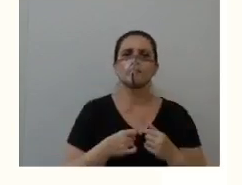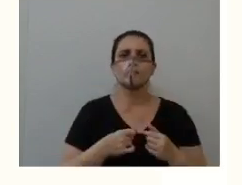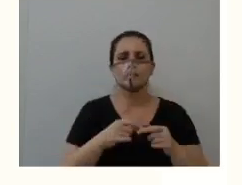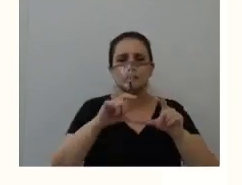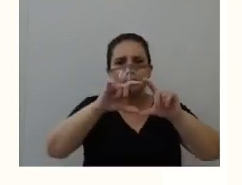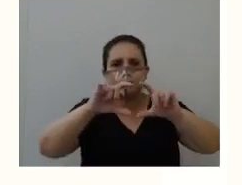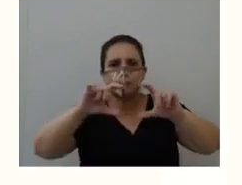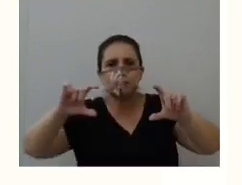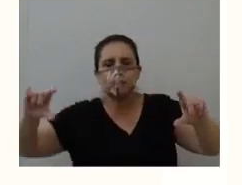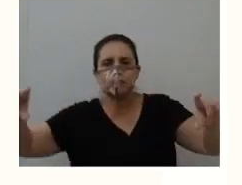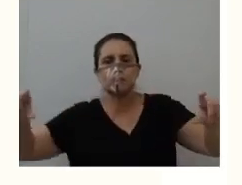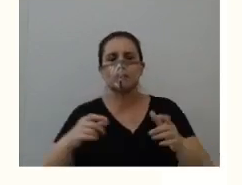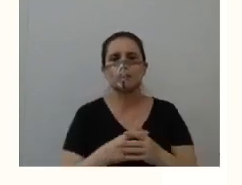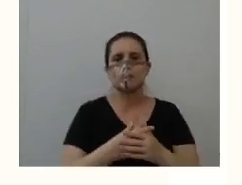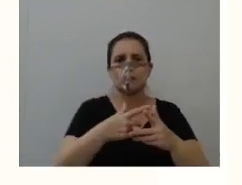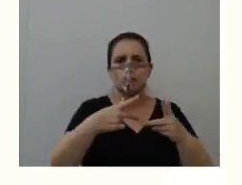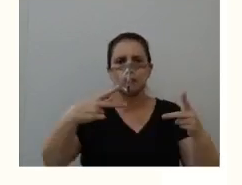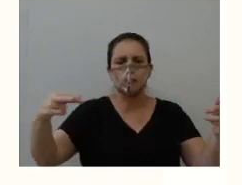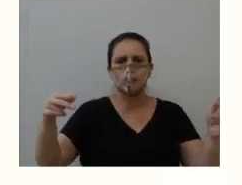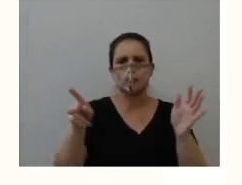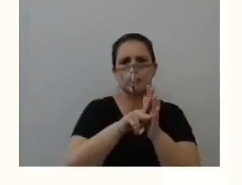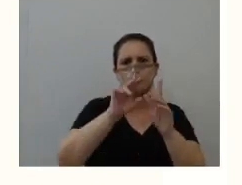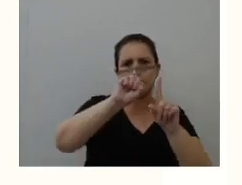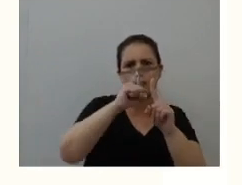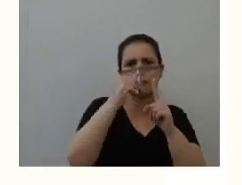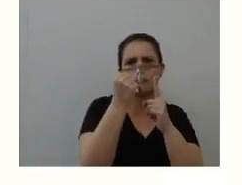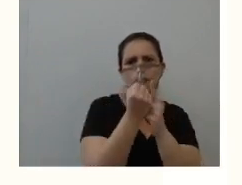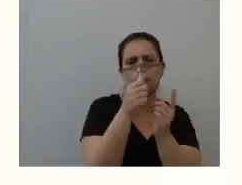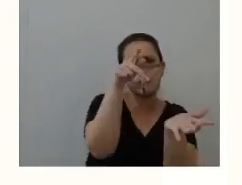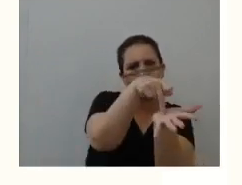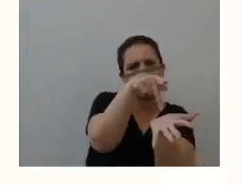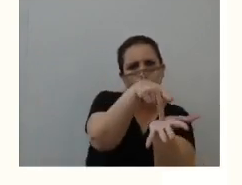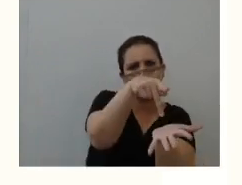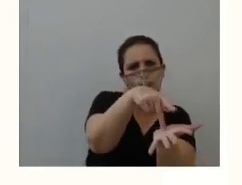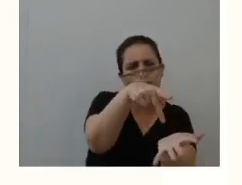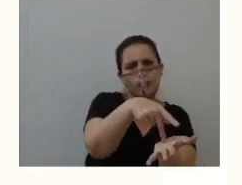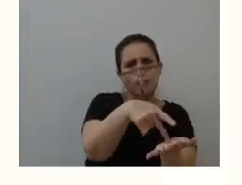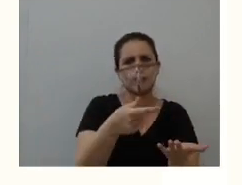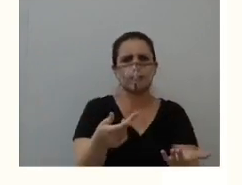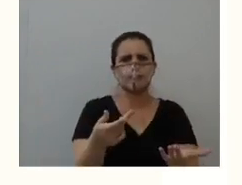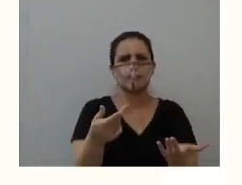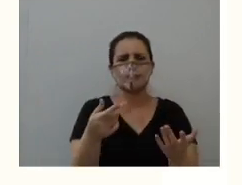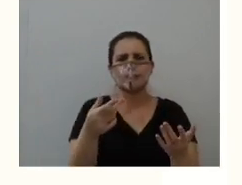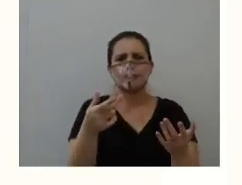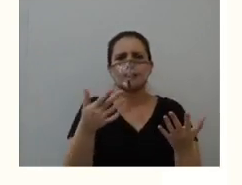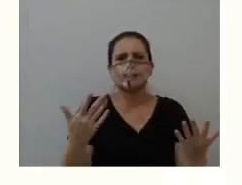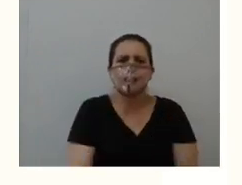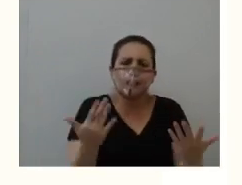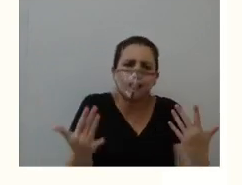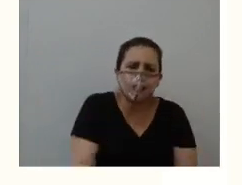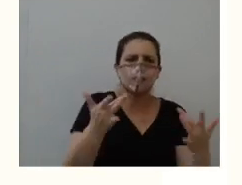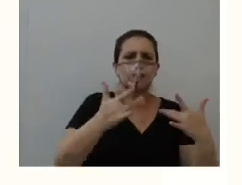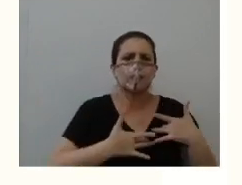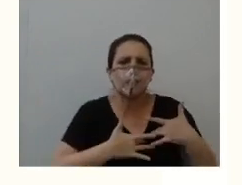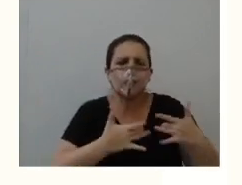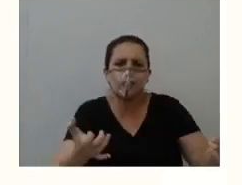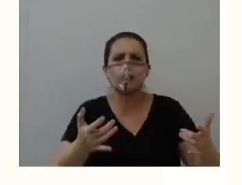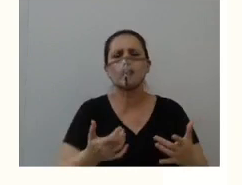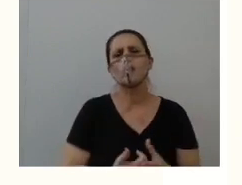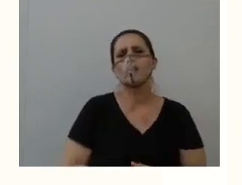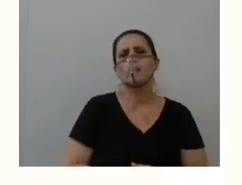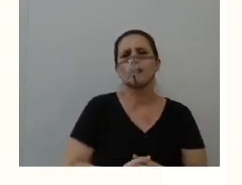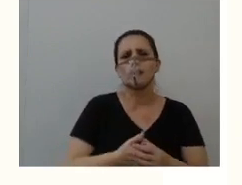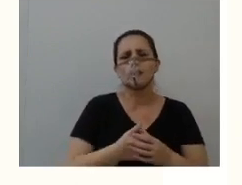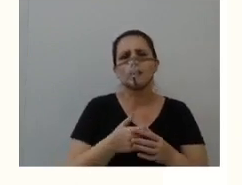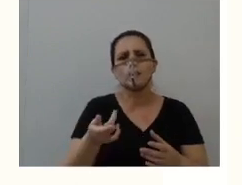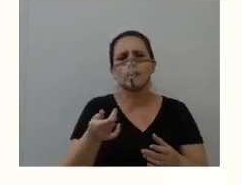sentido de trazer questões sociais, né, trazer a realidade de um jeito gostoso, de um jeito legal, de um jeito divertido. Né? Então tem aquele